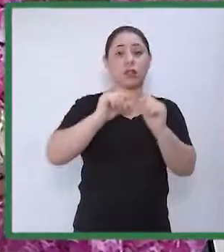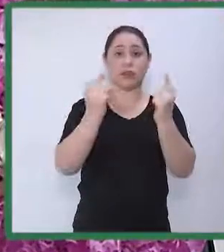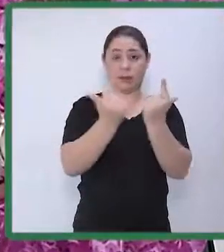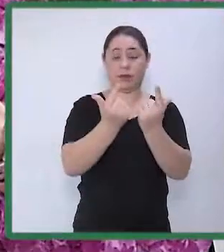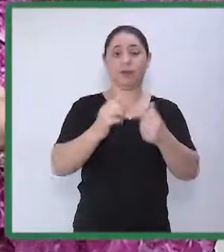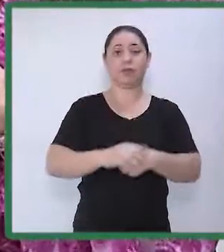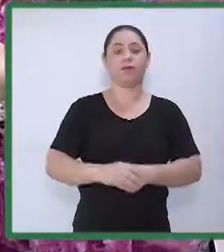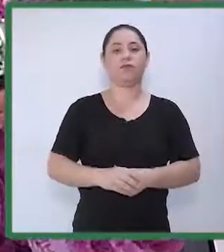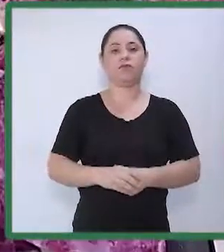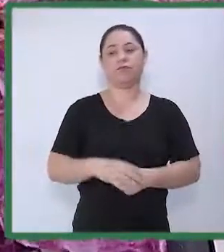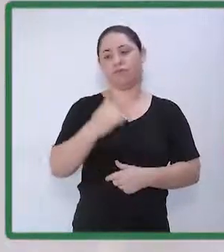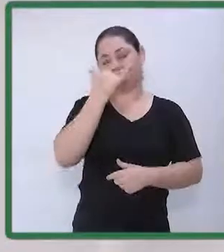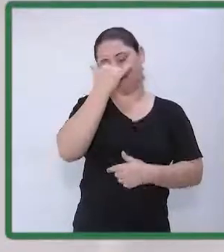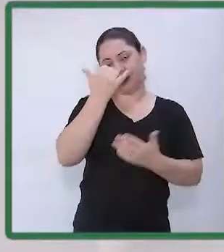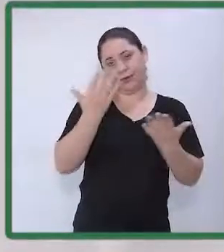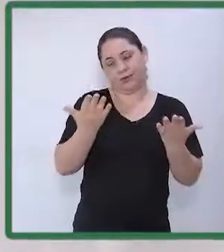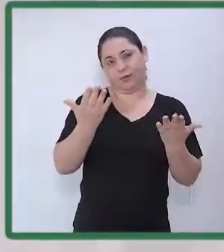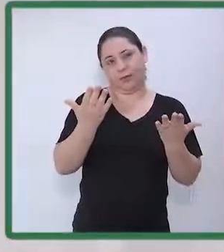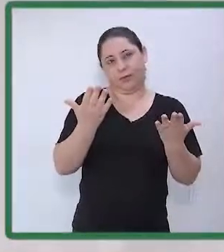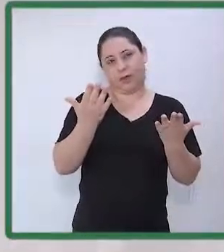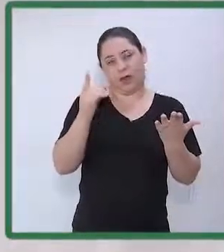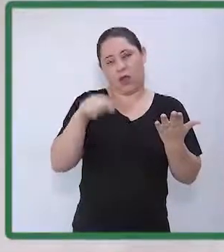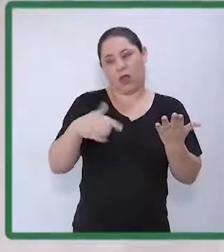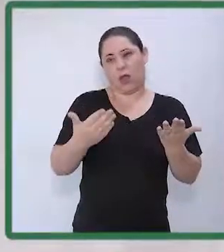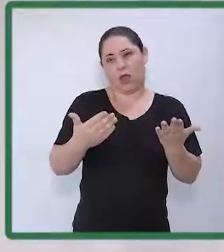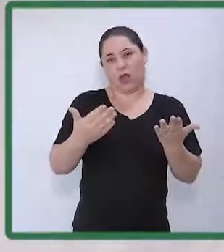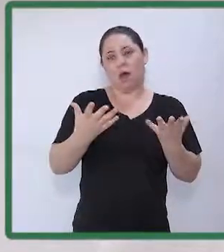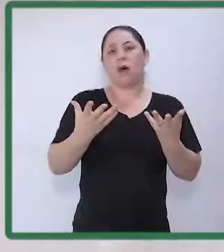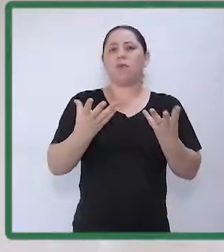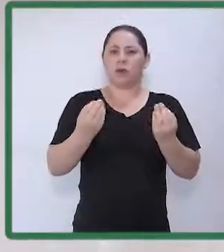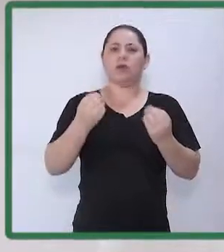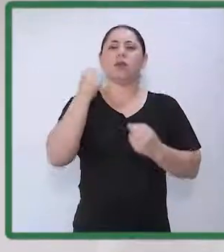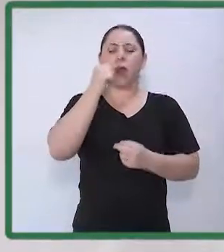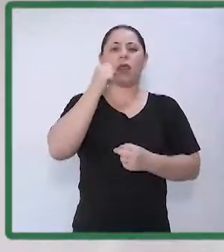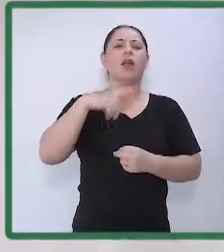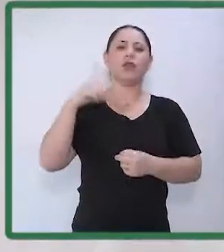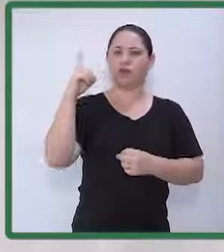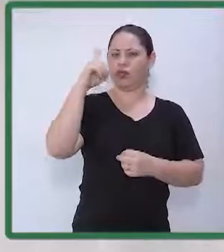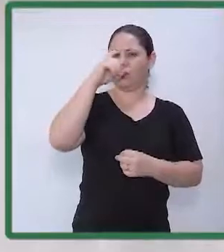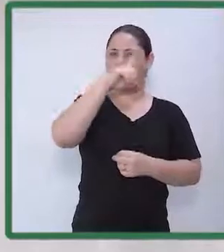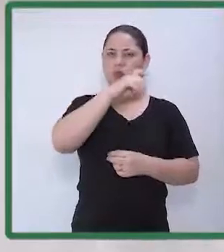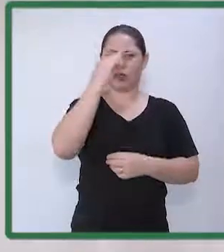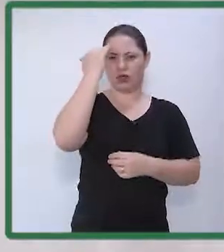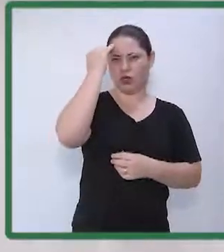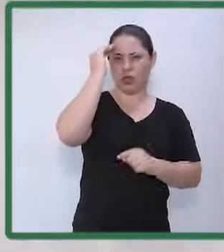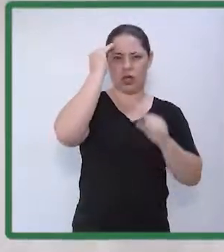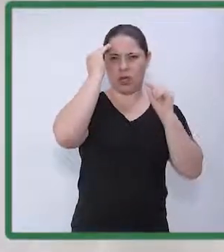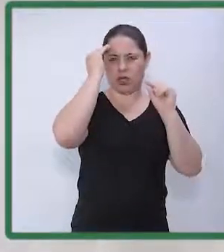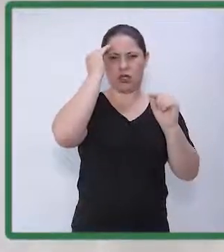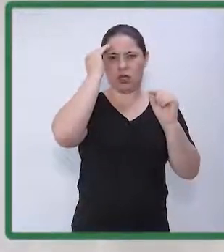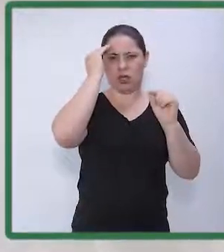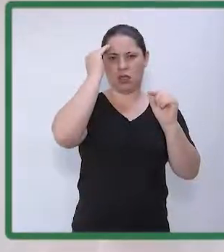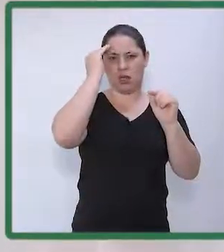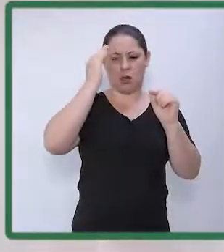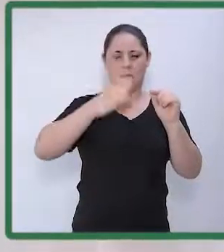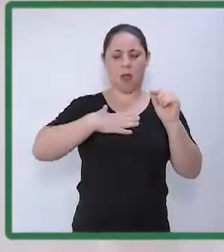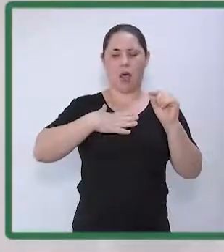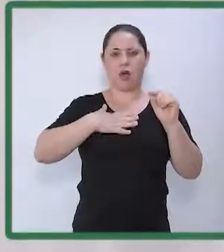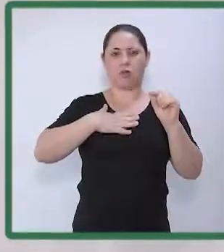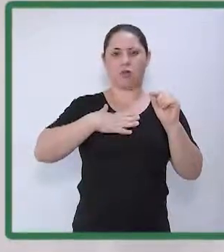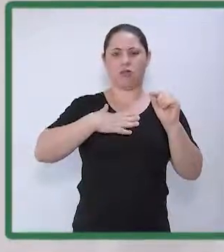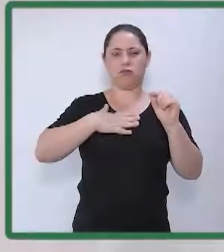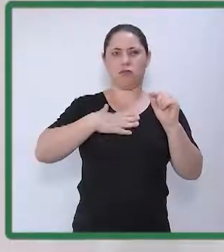nas casas legislativas. Infelizmente, muitas mulheres têm dificuldade de entender esse